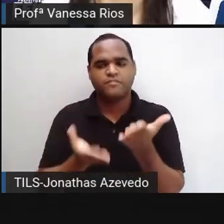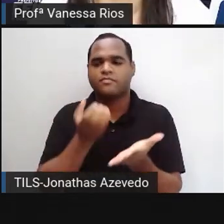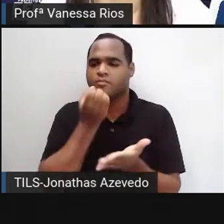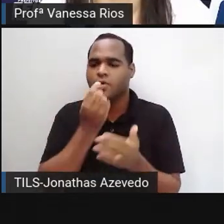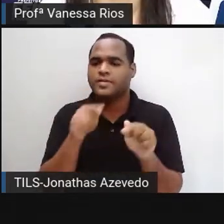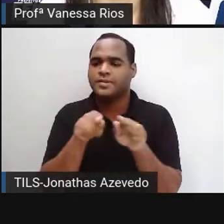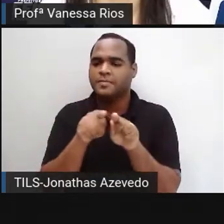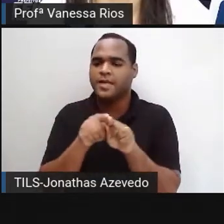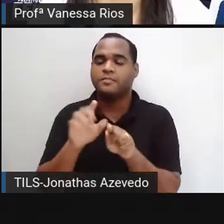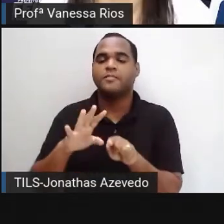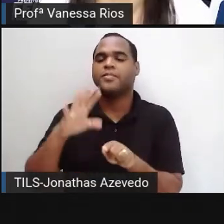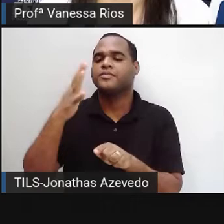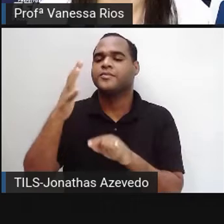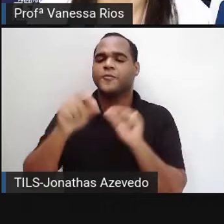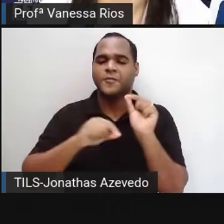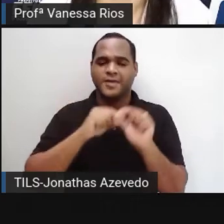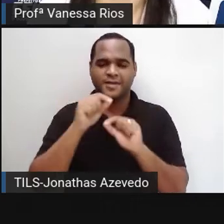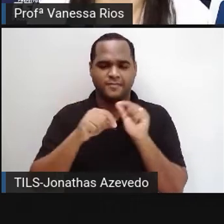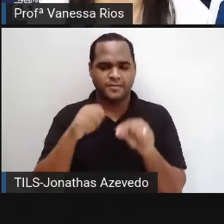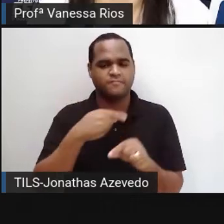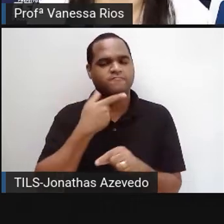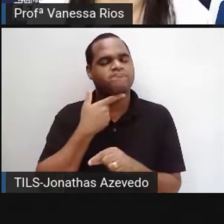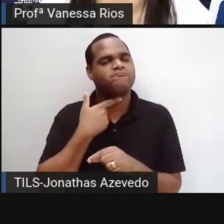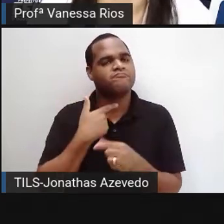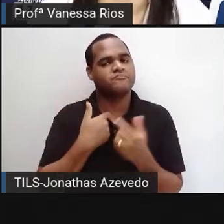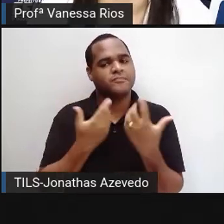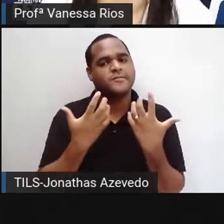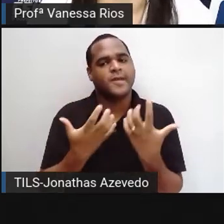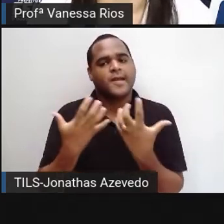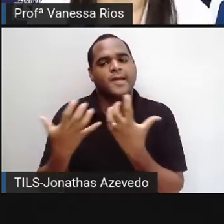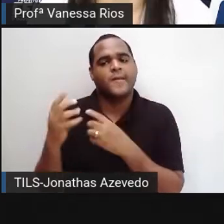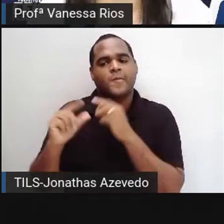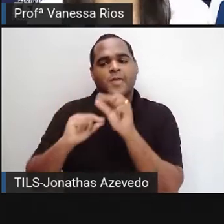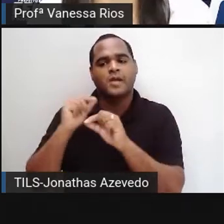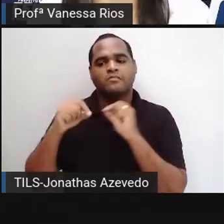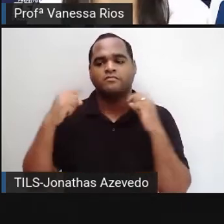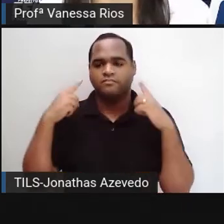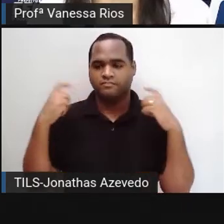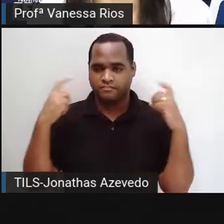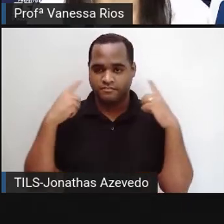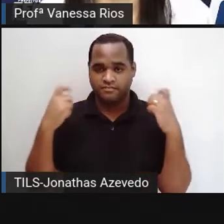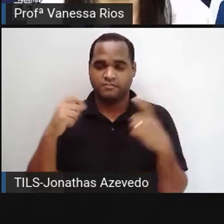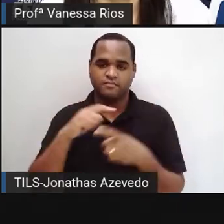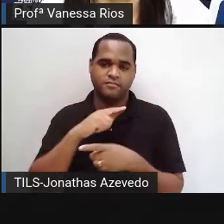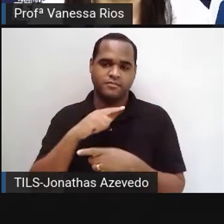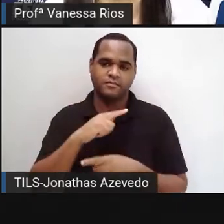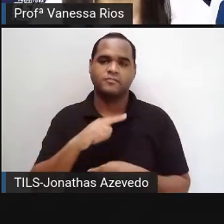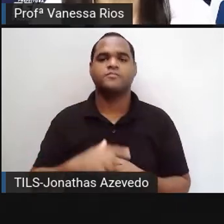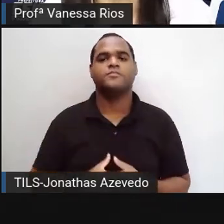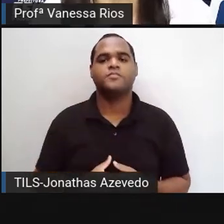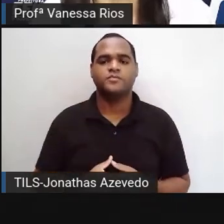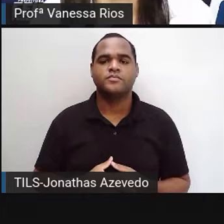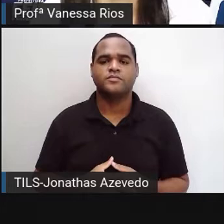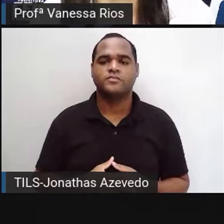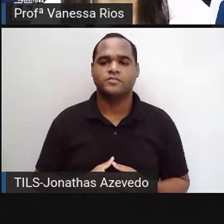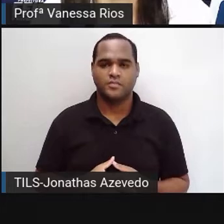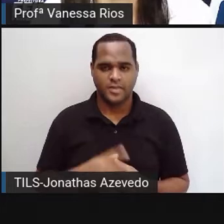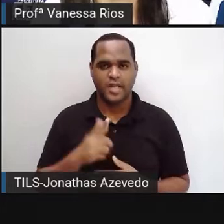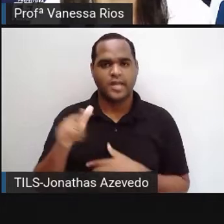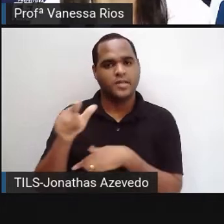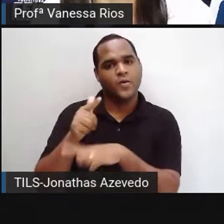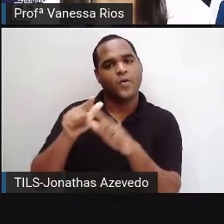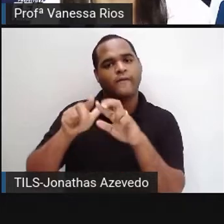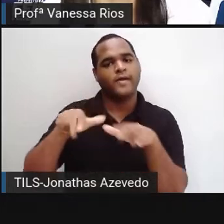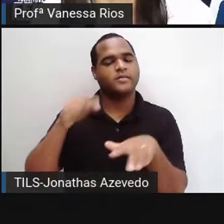acontece quando a gente deseja aí produzir esse som. Entre esses e outros sons, né? É bem